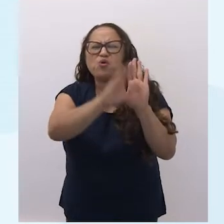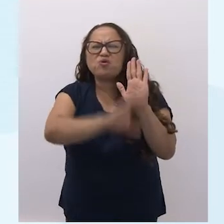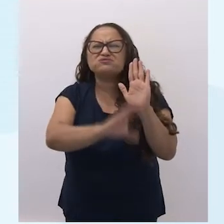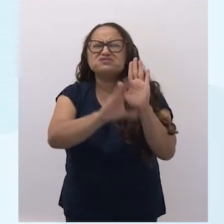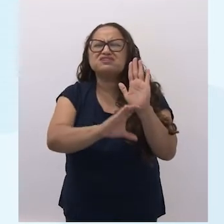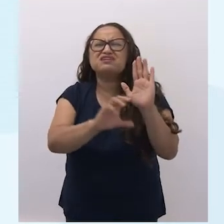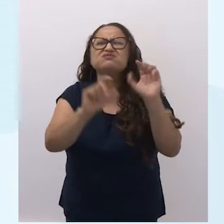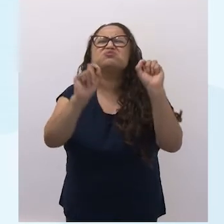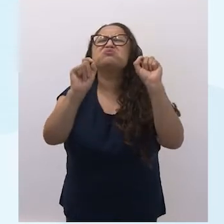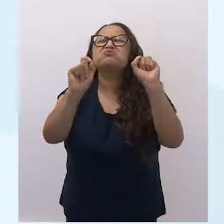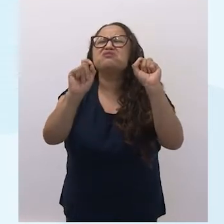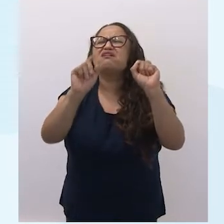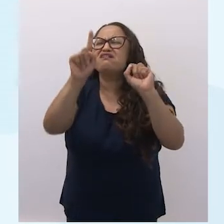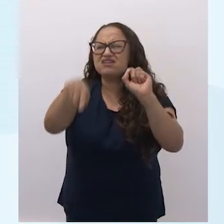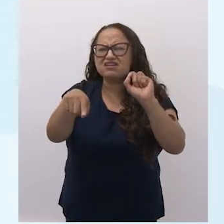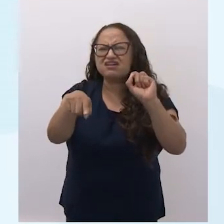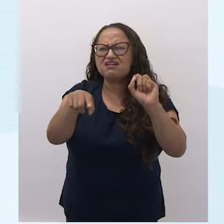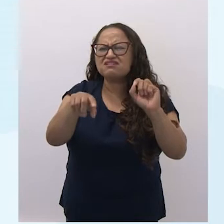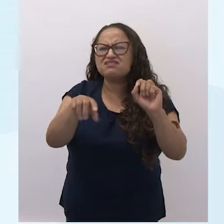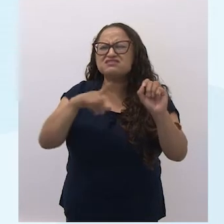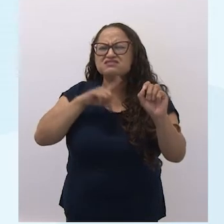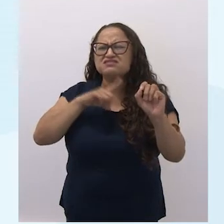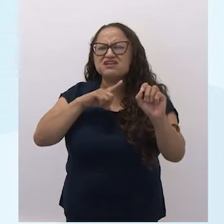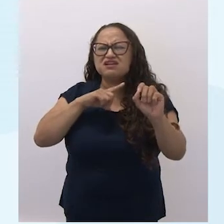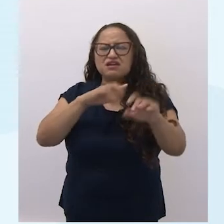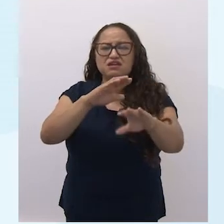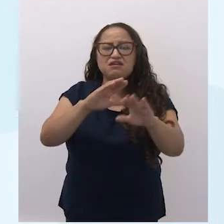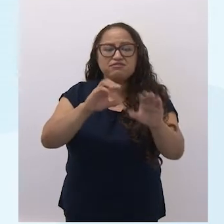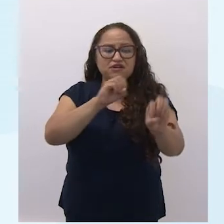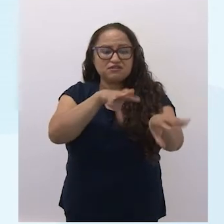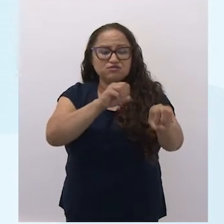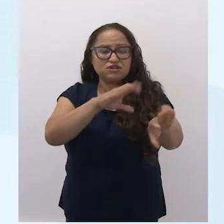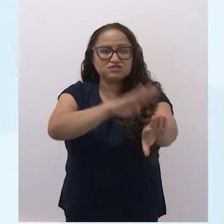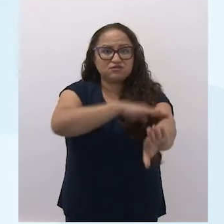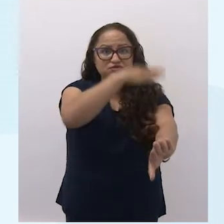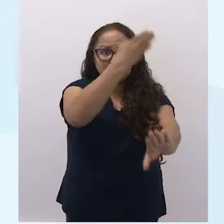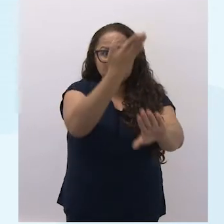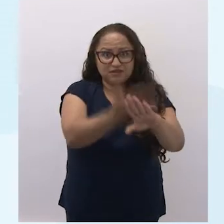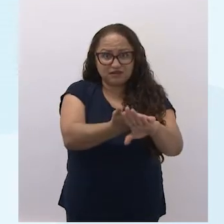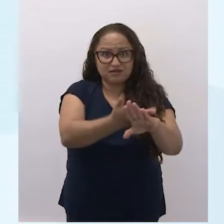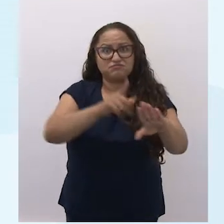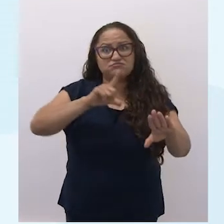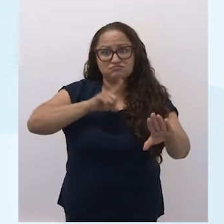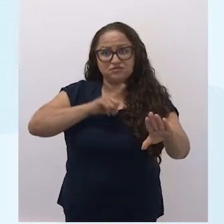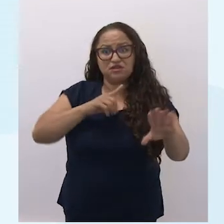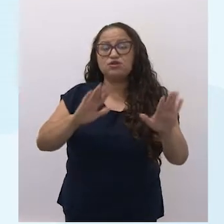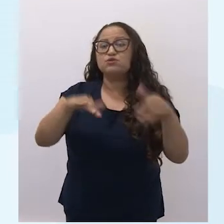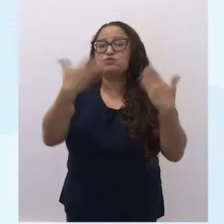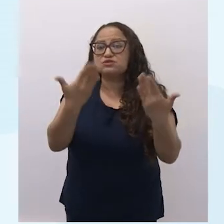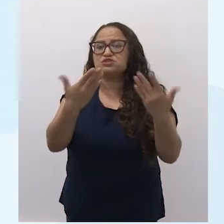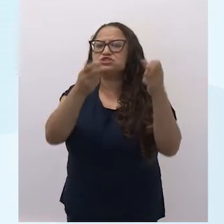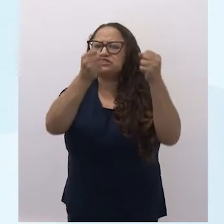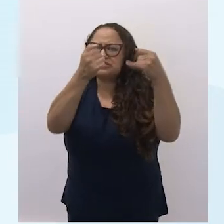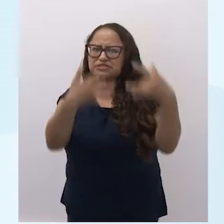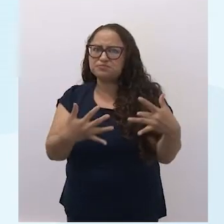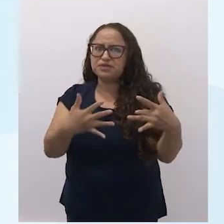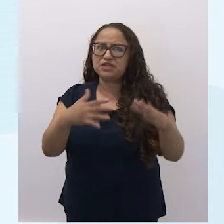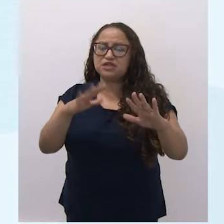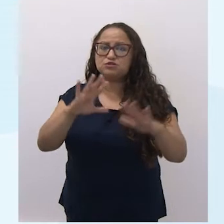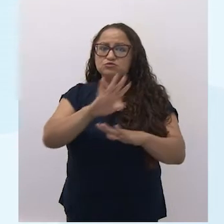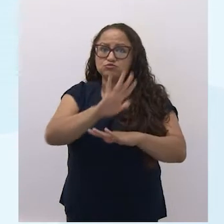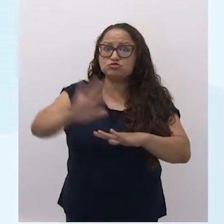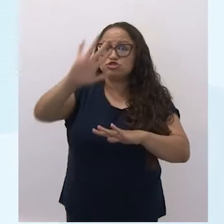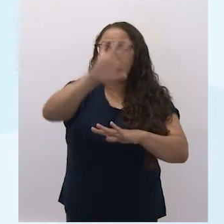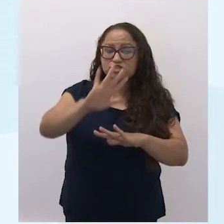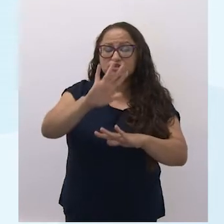visa a educação integral neste currículo em ação? Bom, a educação integral, quando a gente fala de maneira geral dela,